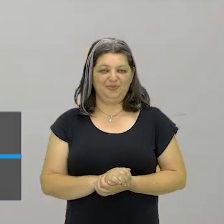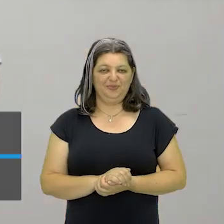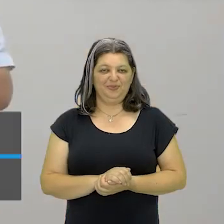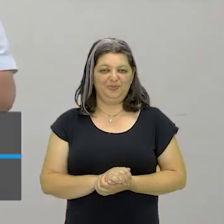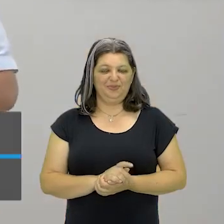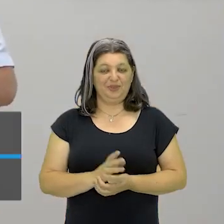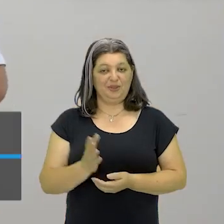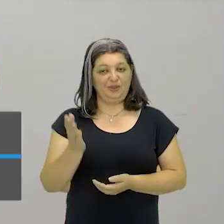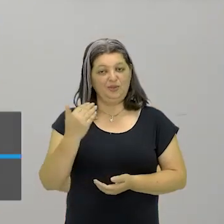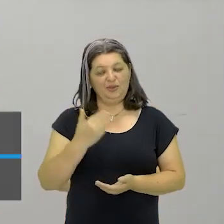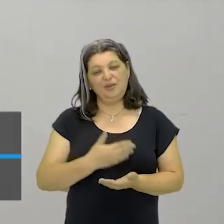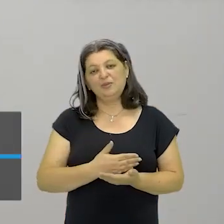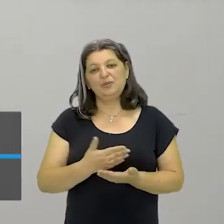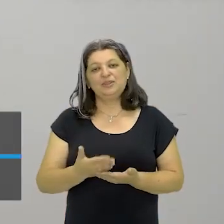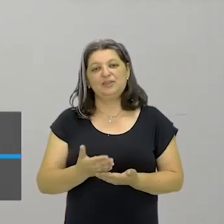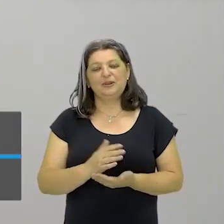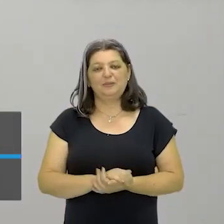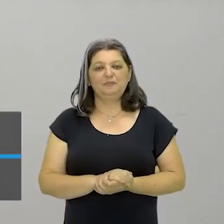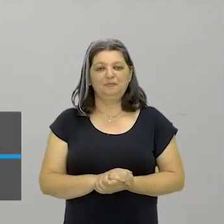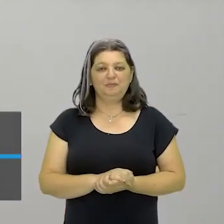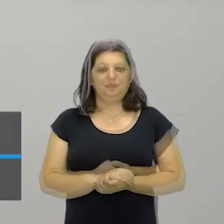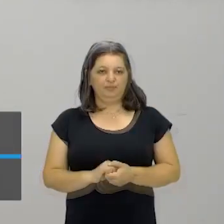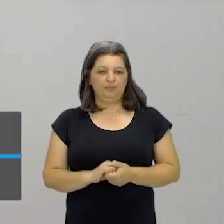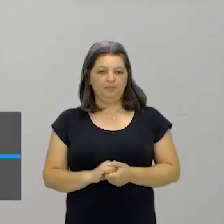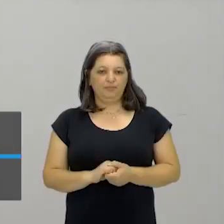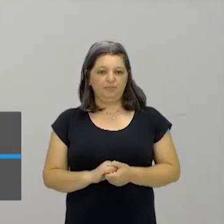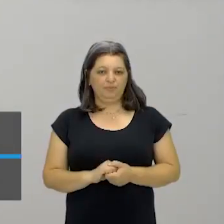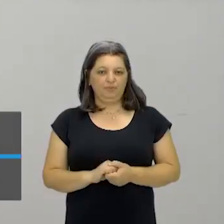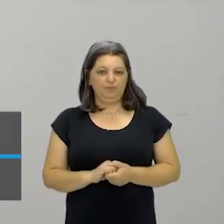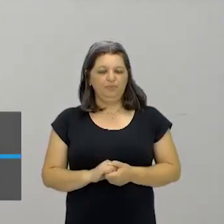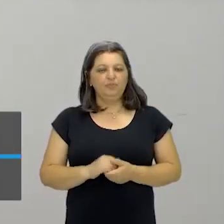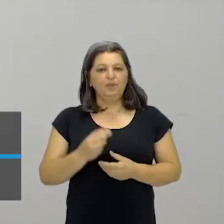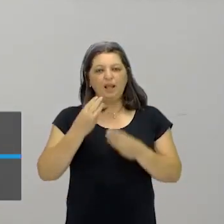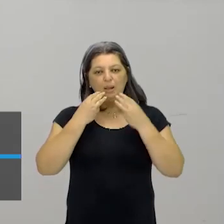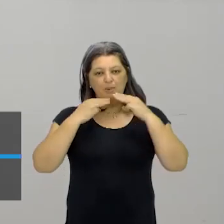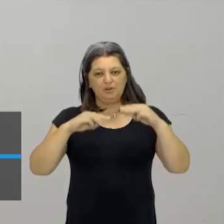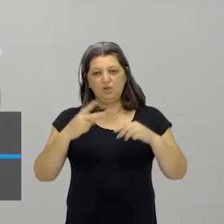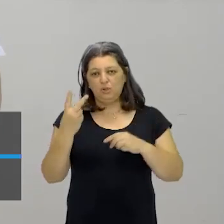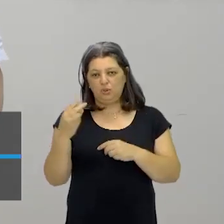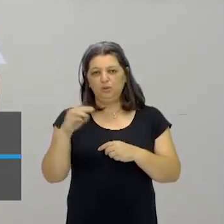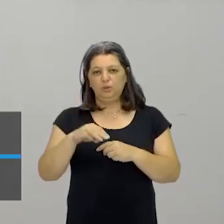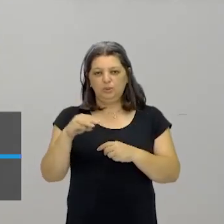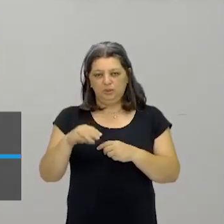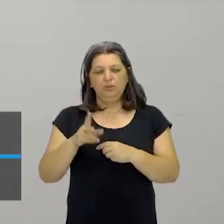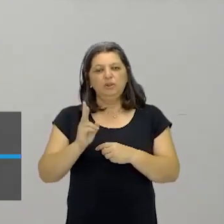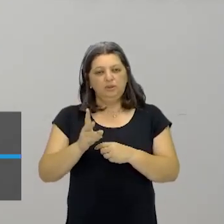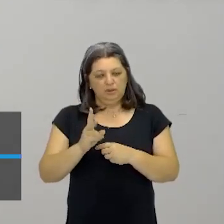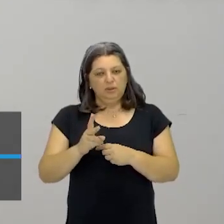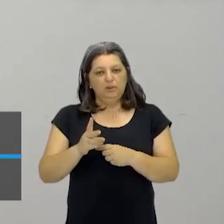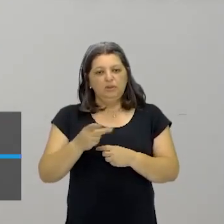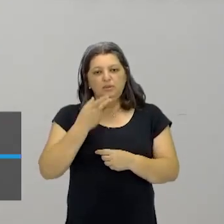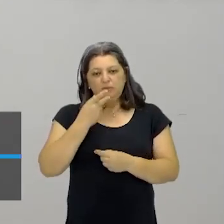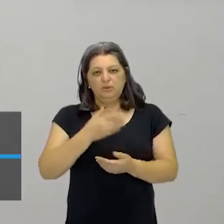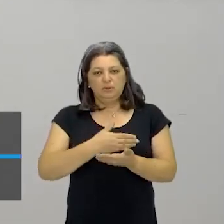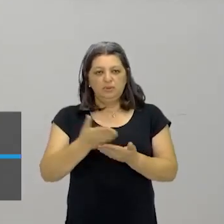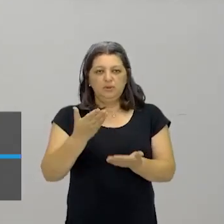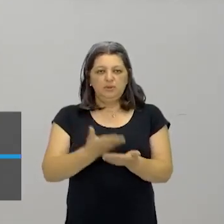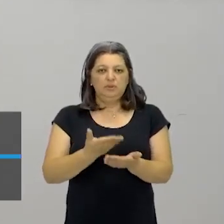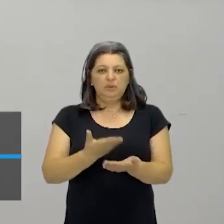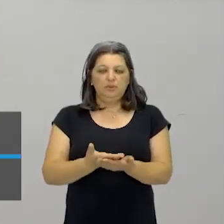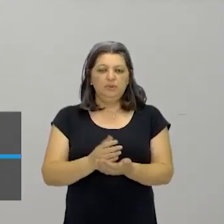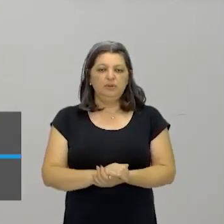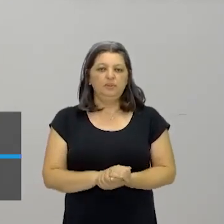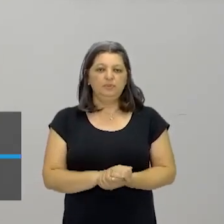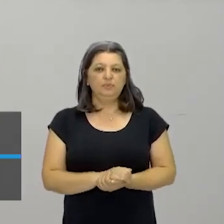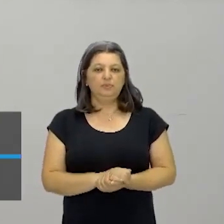para a mensagem dois minutos Aquela mensagem de dois minutos que a gente sempre dá no começo da aula Então